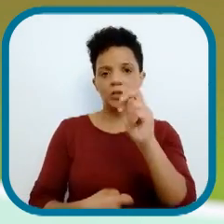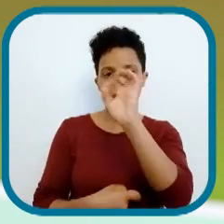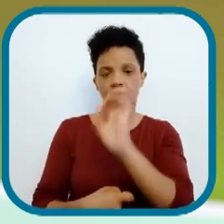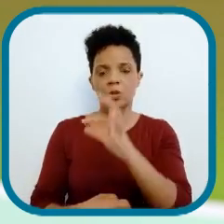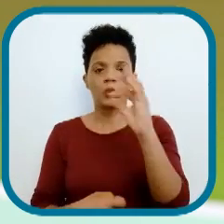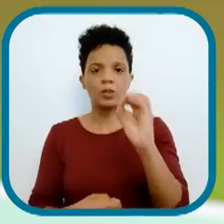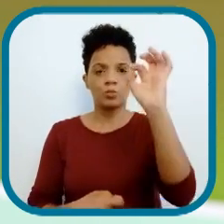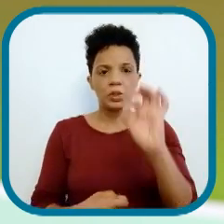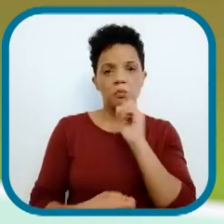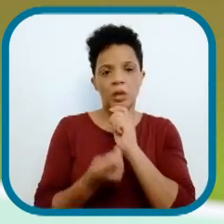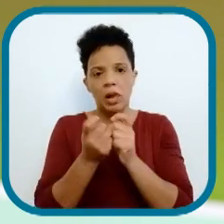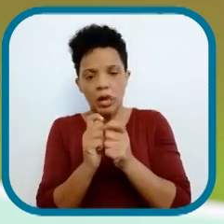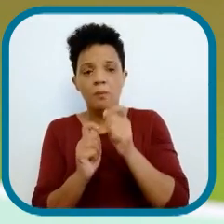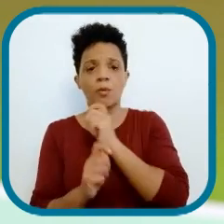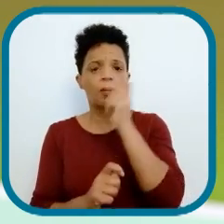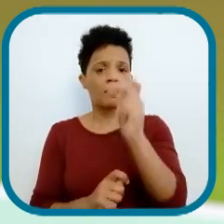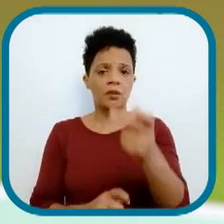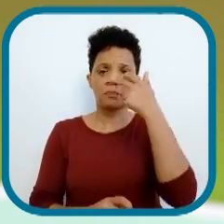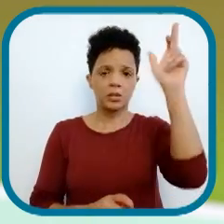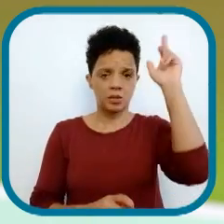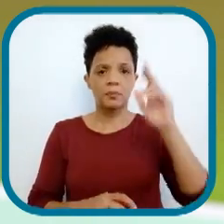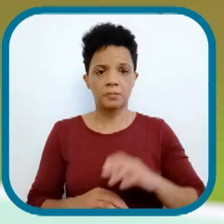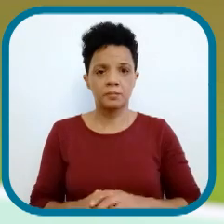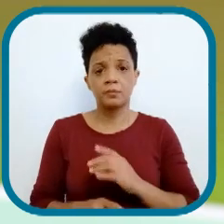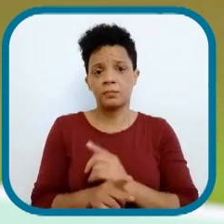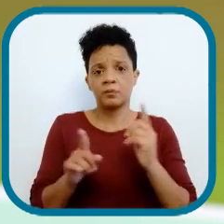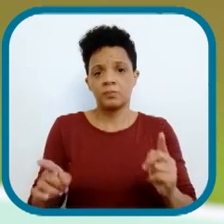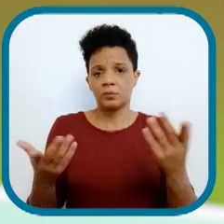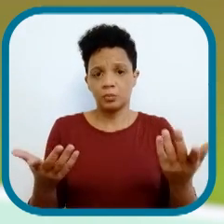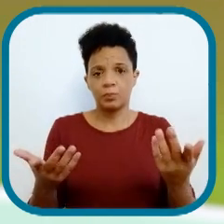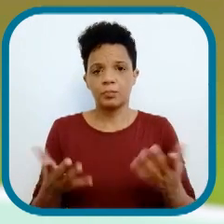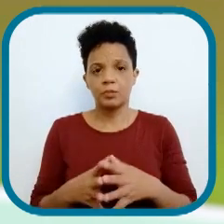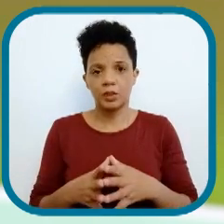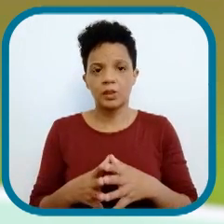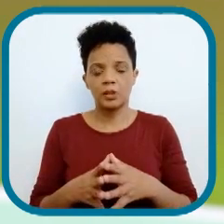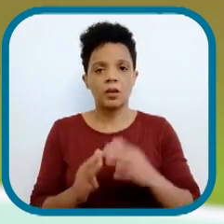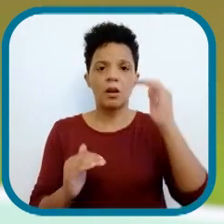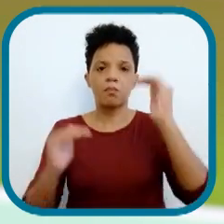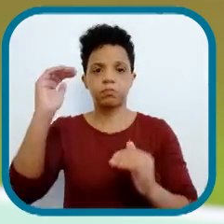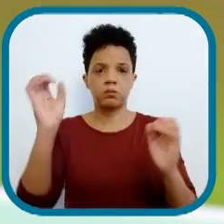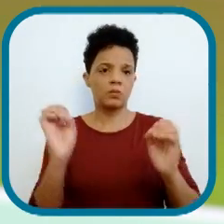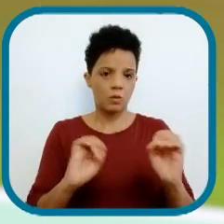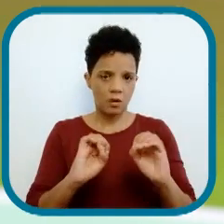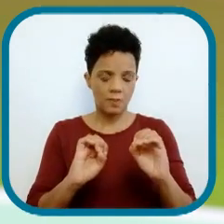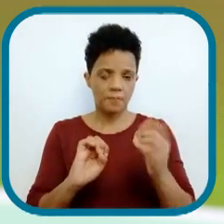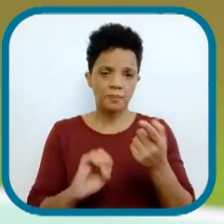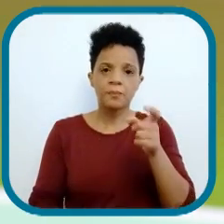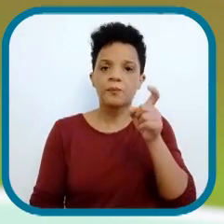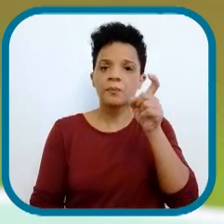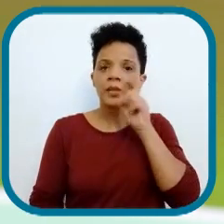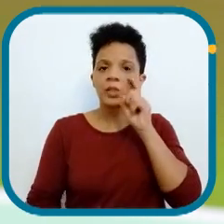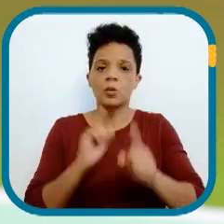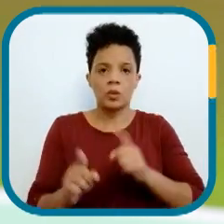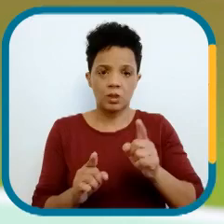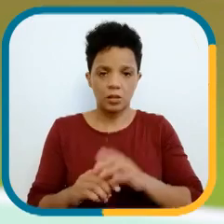género, 33%, 40%, podemos afinar, elas podem ficar para lá para sempre. Porque, no fundo, elas nunca geram desequilíbrio, não é? Garantem